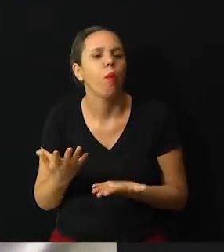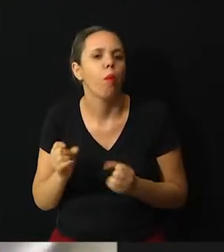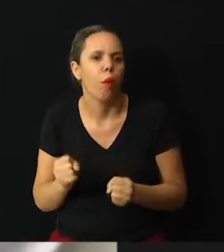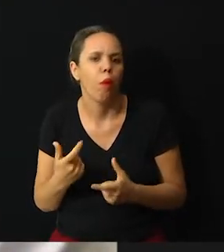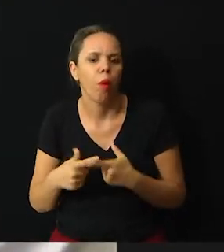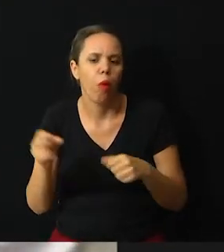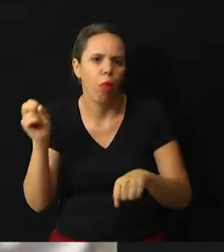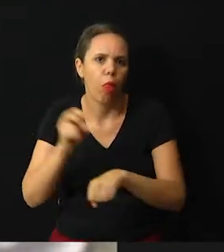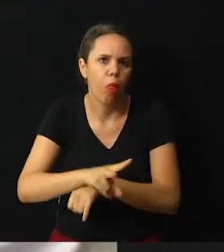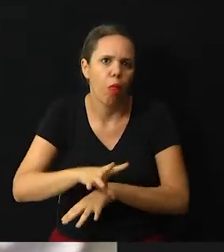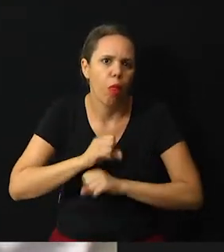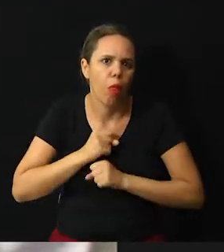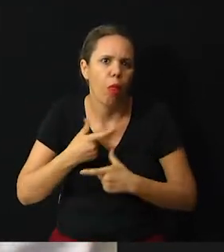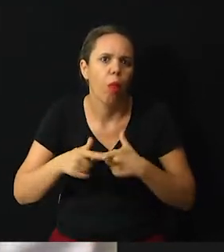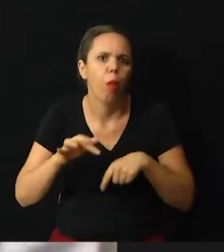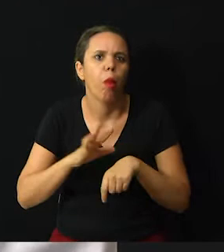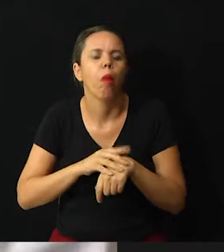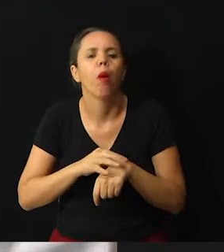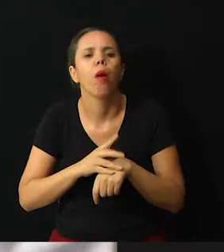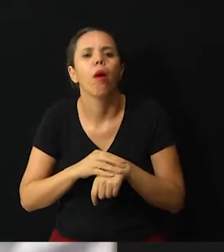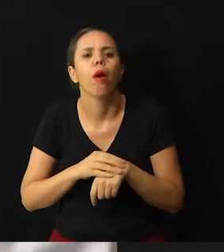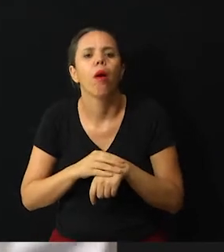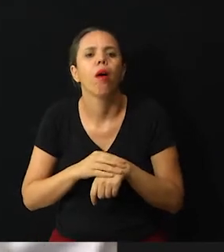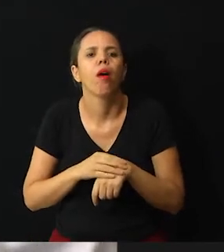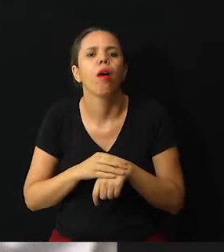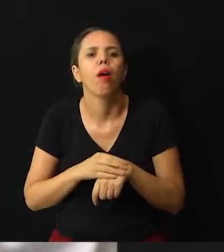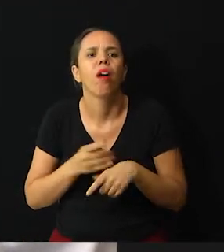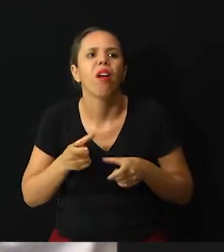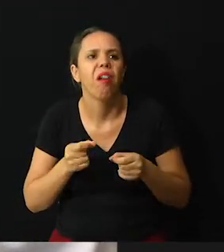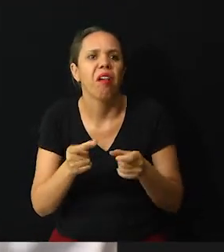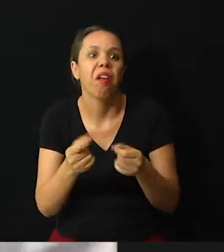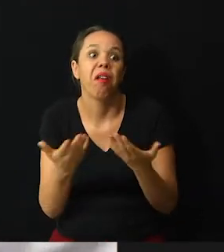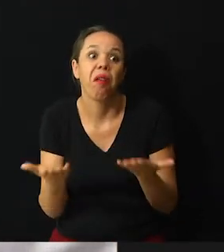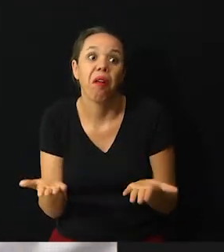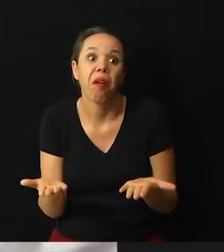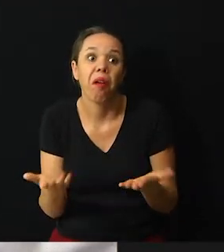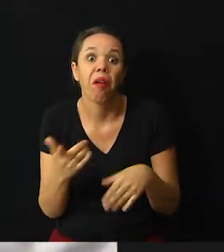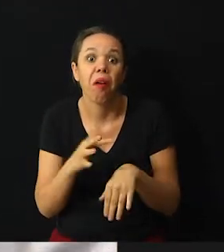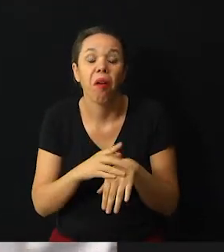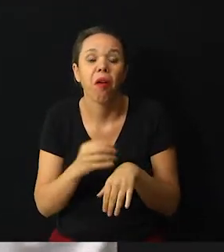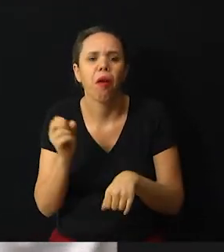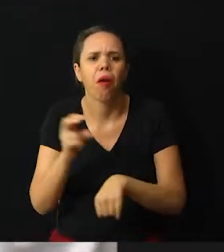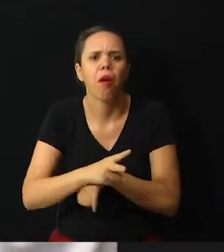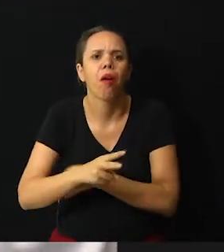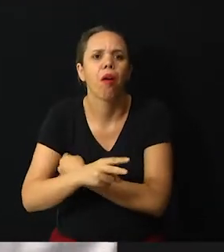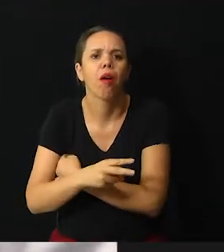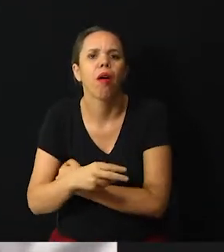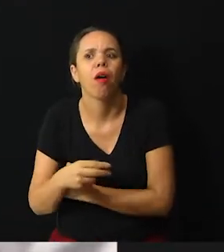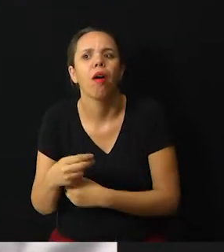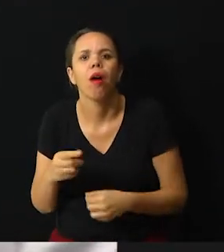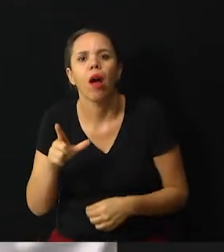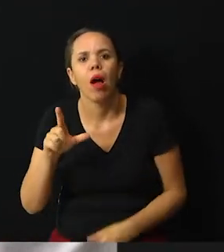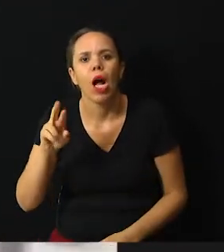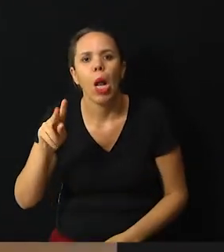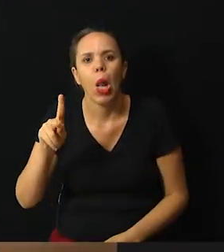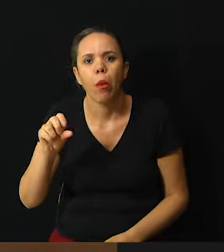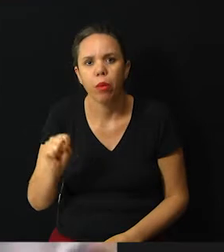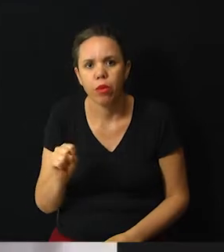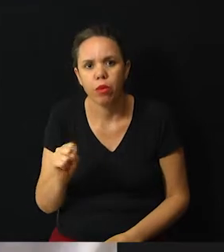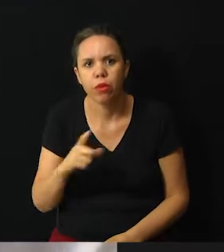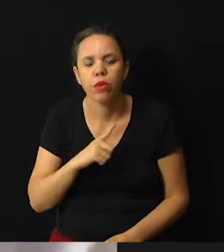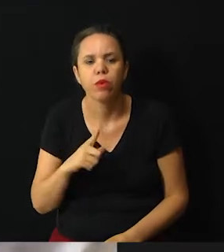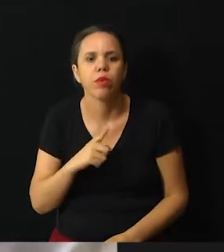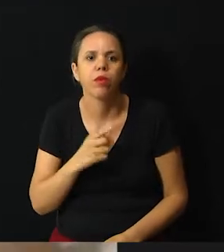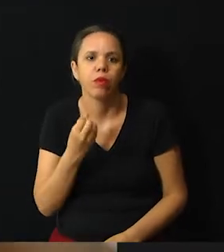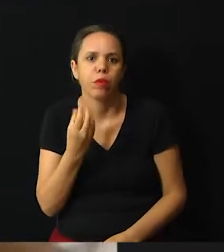Ele pode estar com uma infecção, ele pode estar com uma neoplasia, que é o câncer, ele pode com uma doença inflamatória, daí entra o diagnóstico inicial do lúpus. Então, você